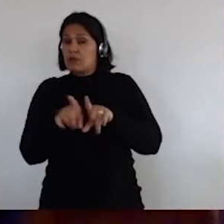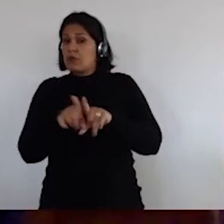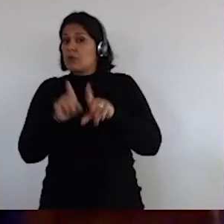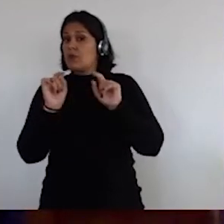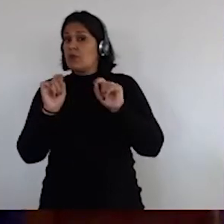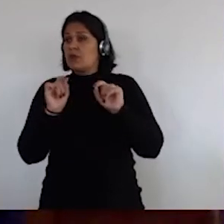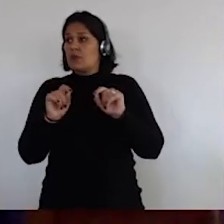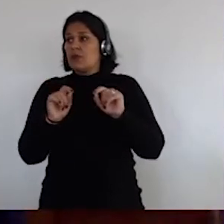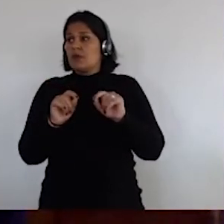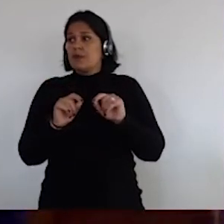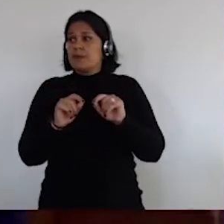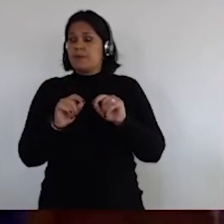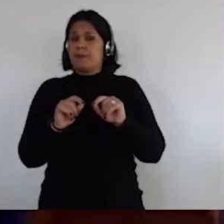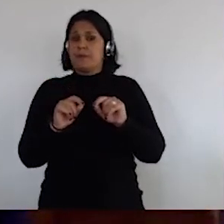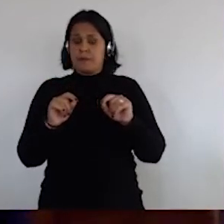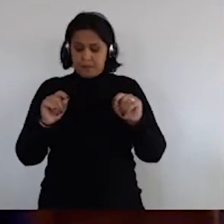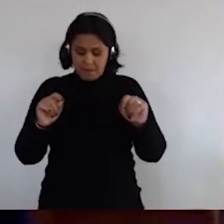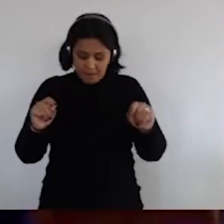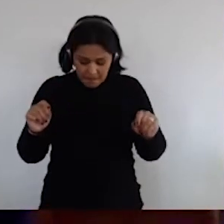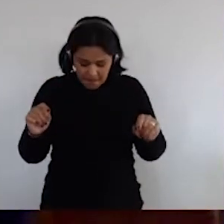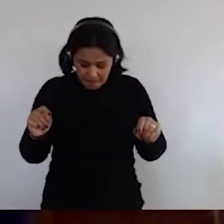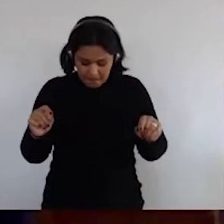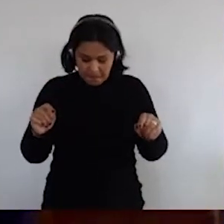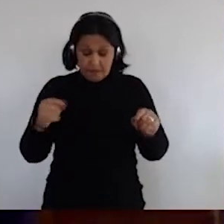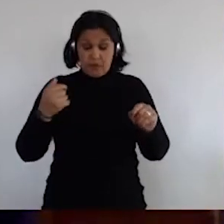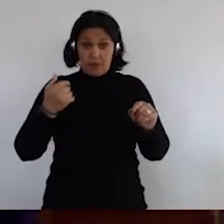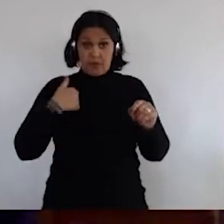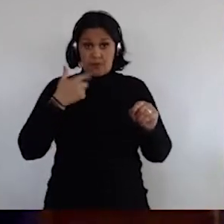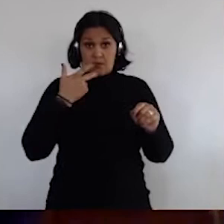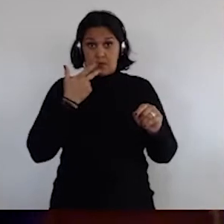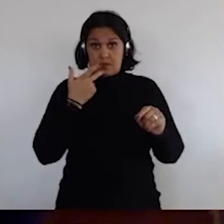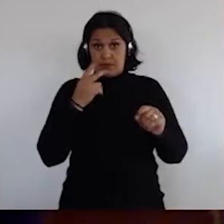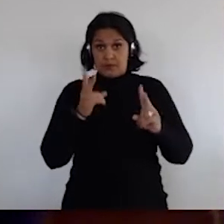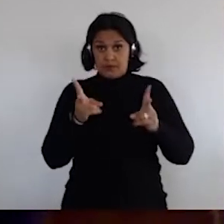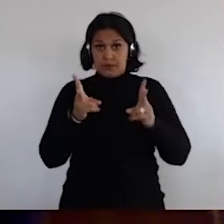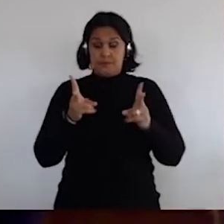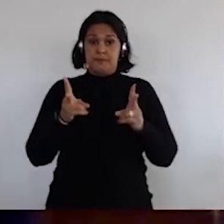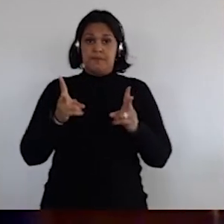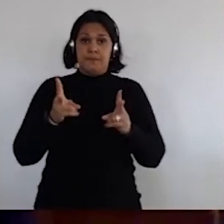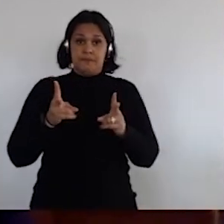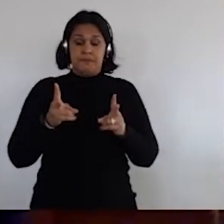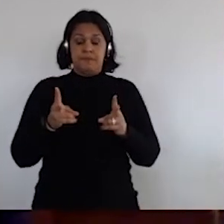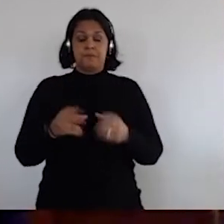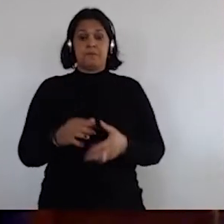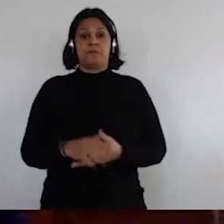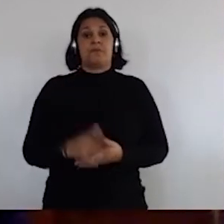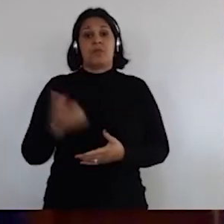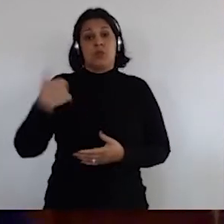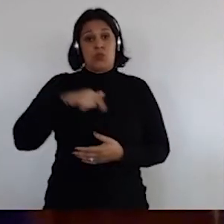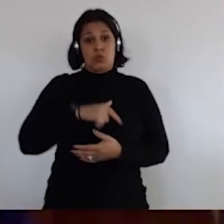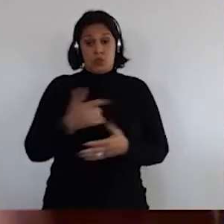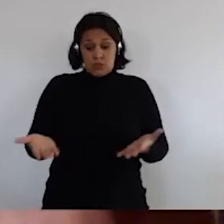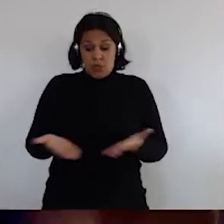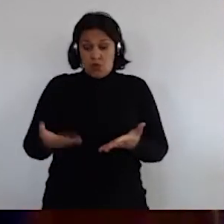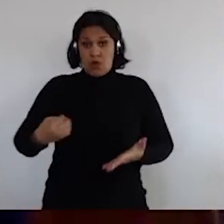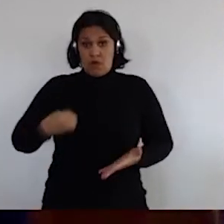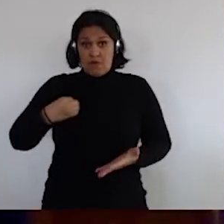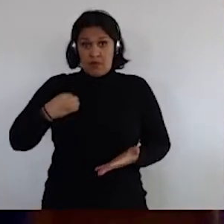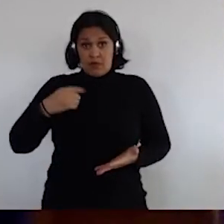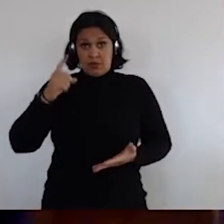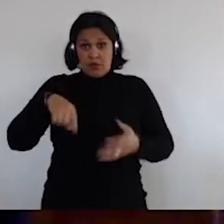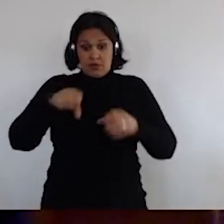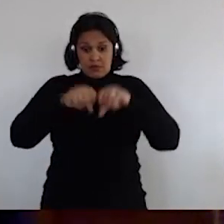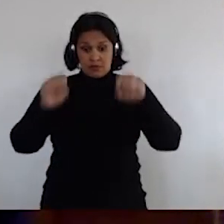profissional. Eu tenho dito com muita frequência, presidente Alexandre, que nós vivemos no sistema de